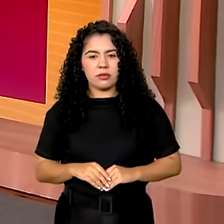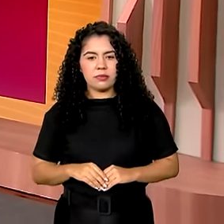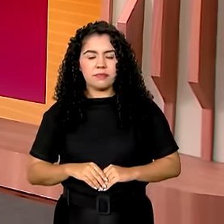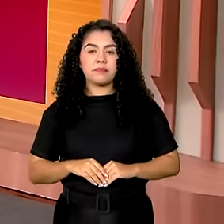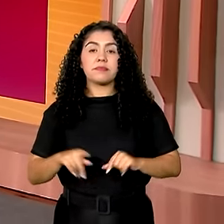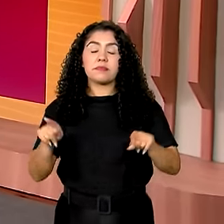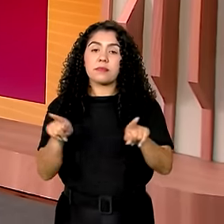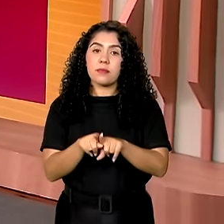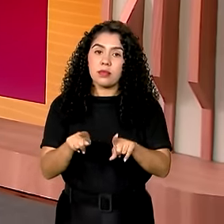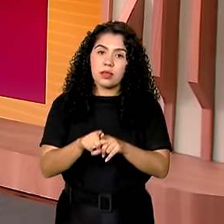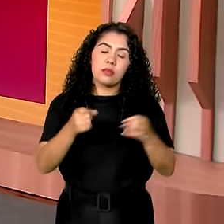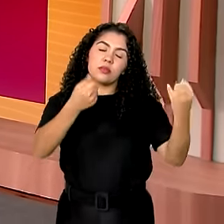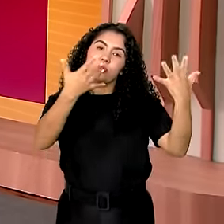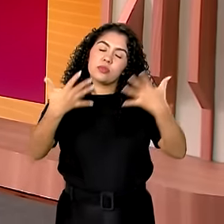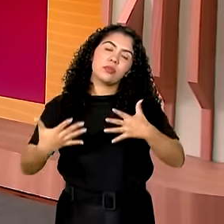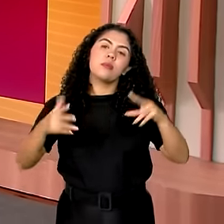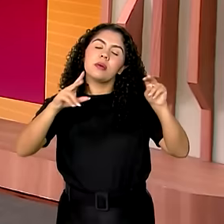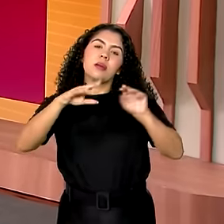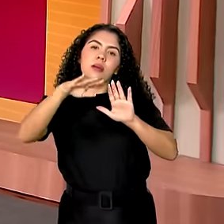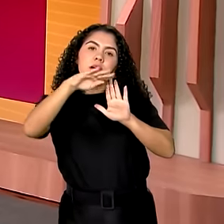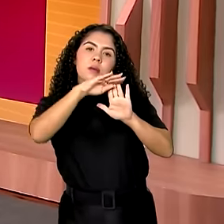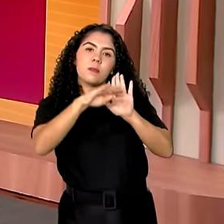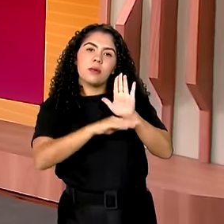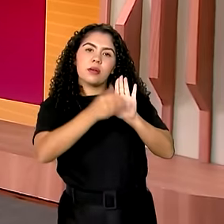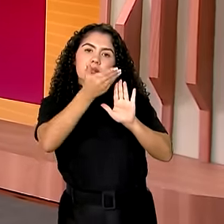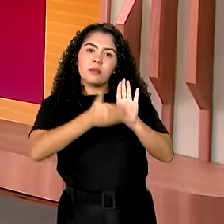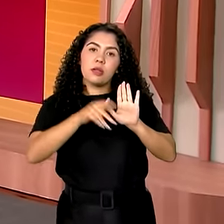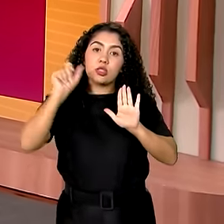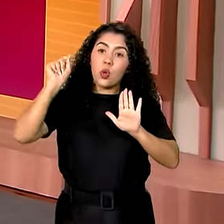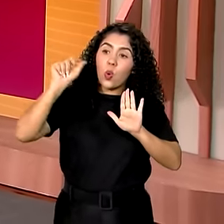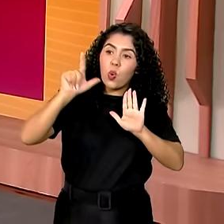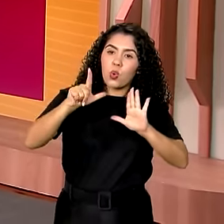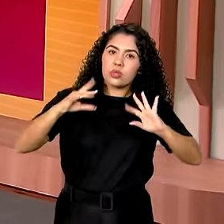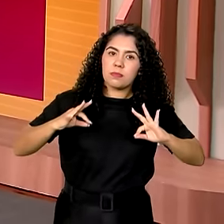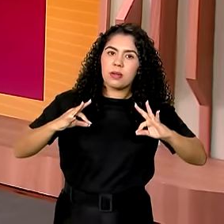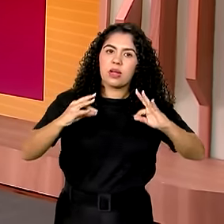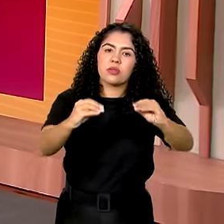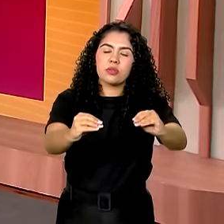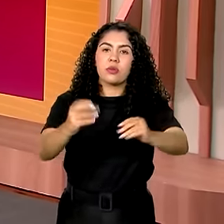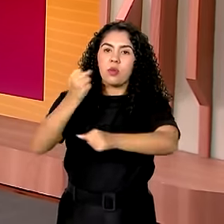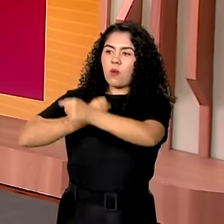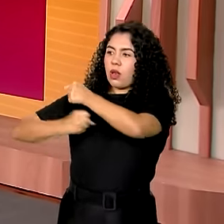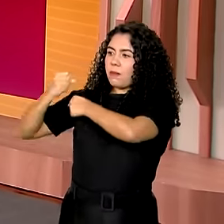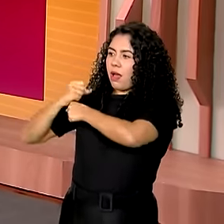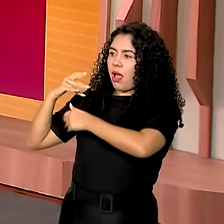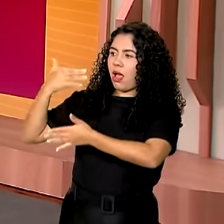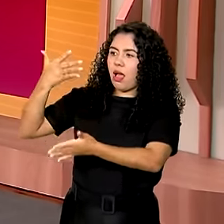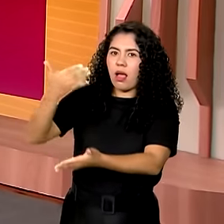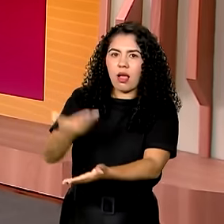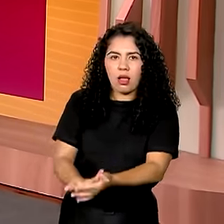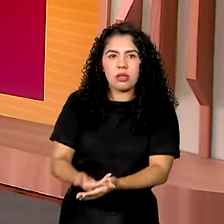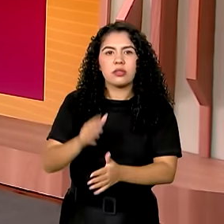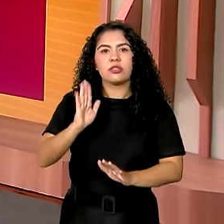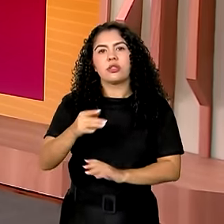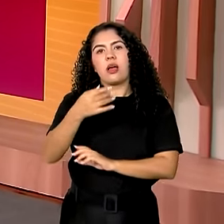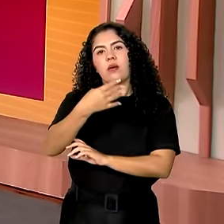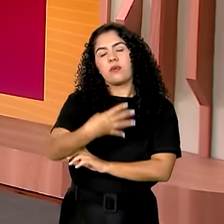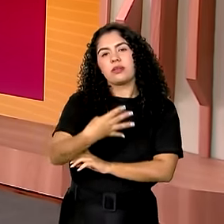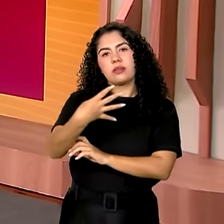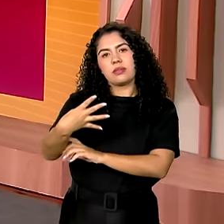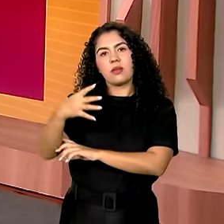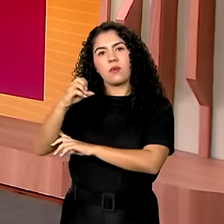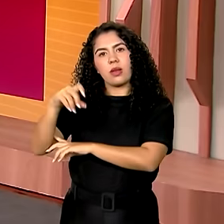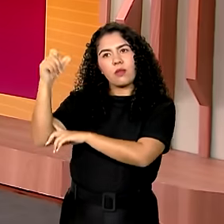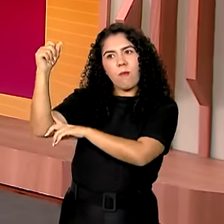725,04. E o programa Luz para Todos já levou aí, desde o ano passado, 440 novas ligações